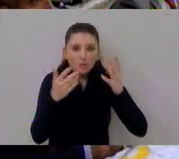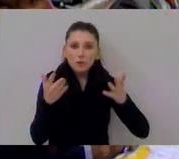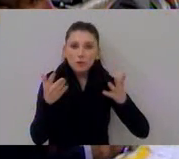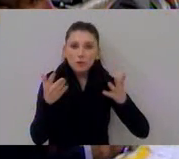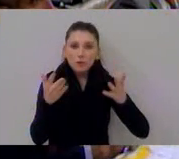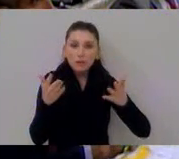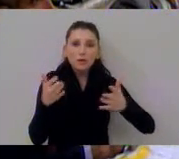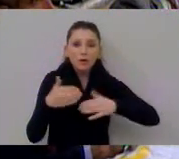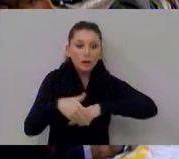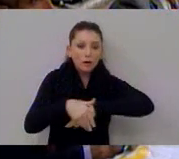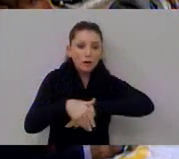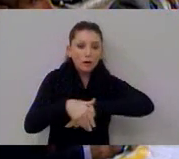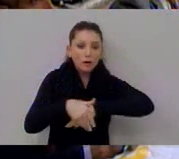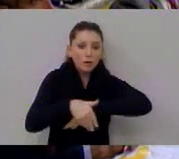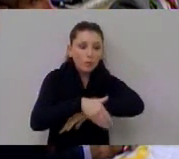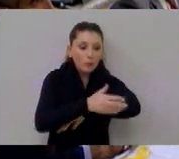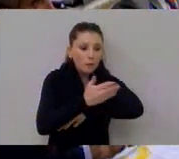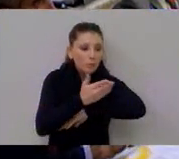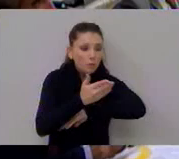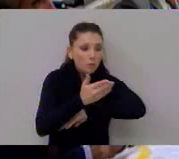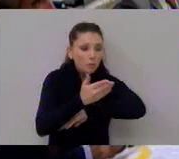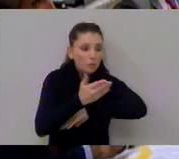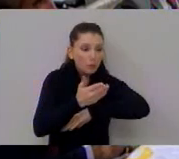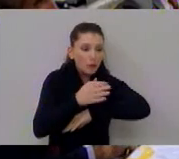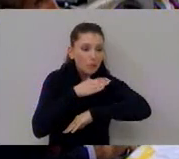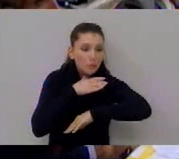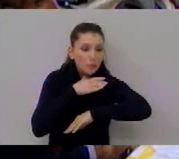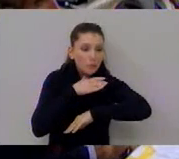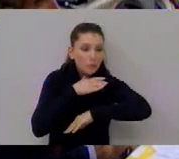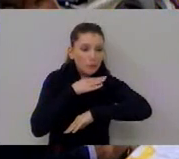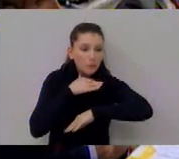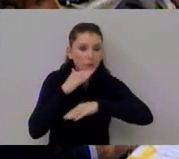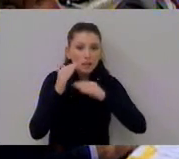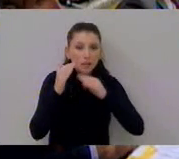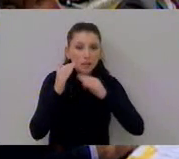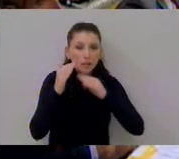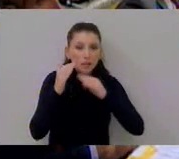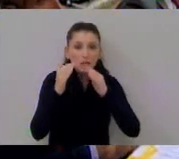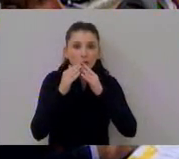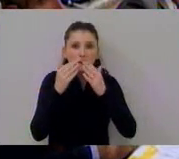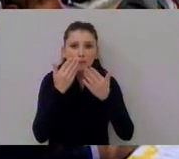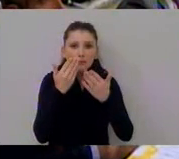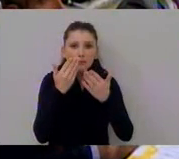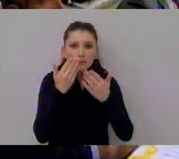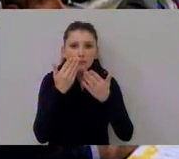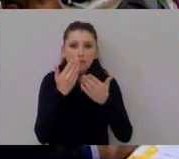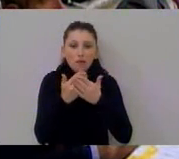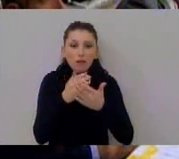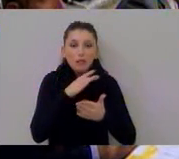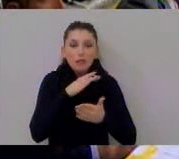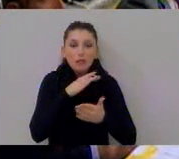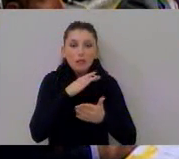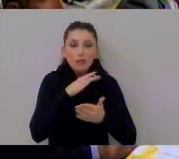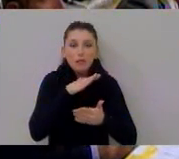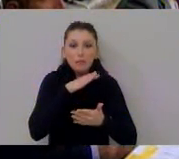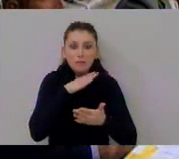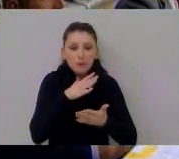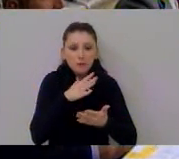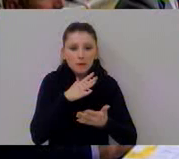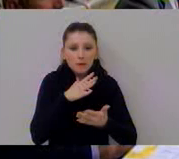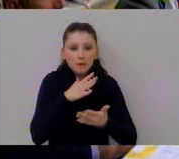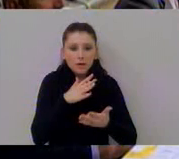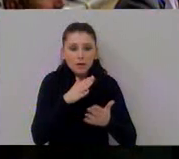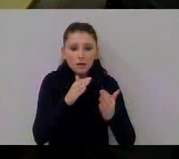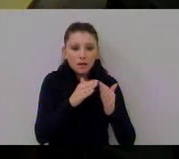pavimentação, escola por acabar, postos por reformar, centro